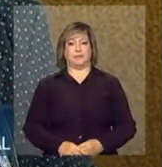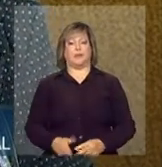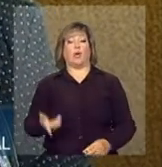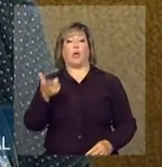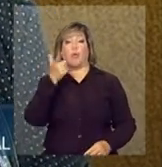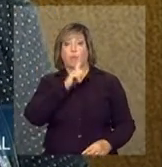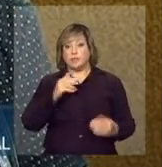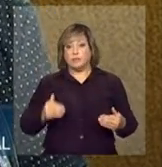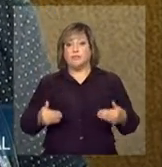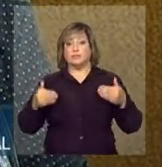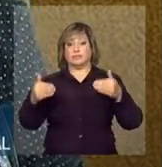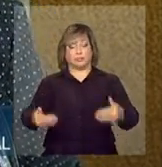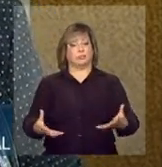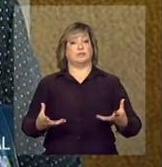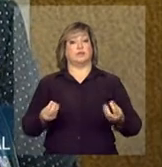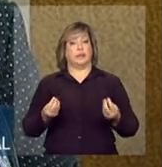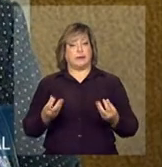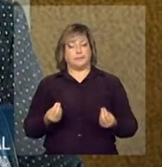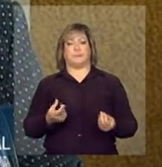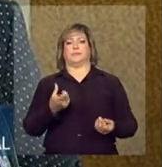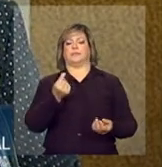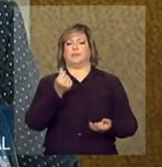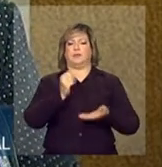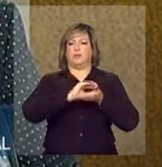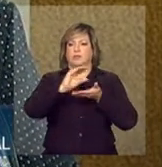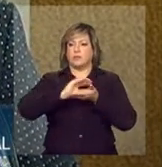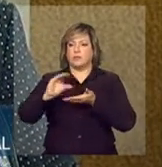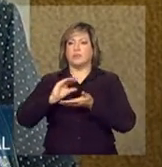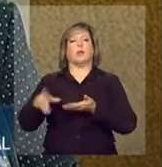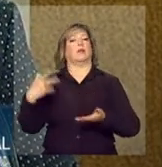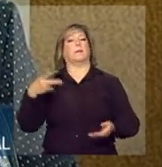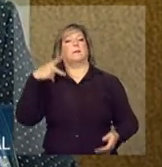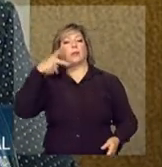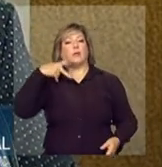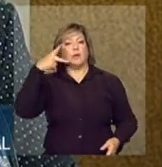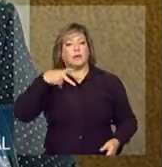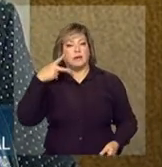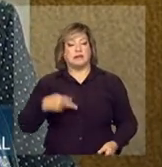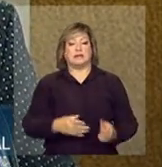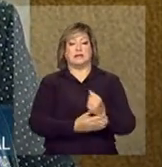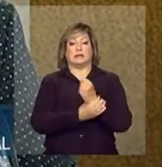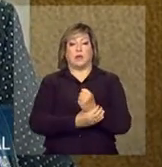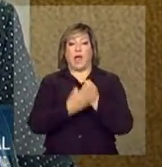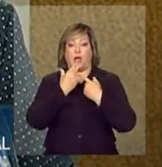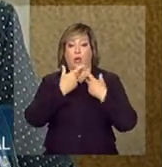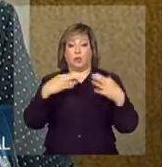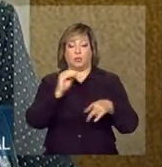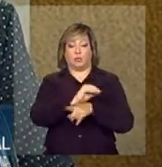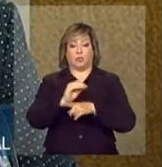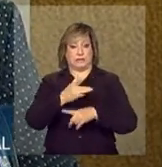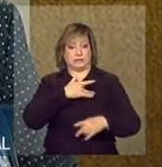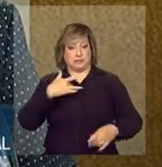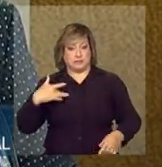Conseguimos avançar muito nos investimentos em políticas de segurança alimentar e